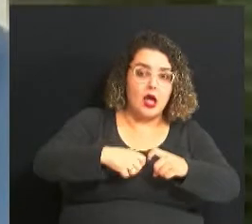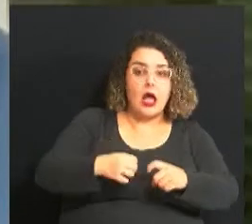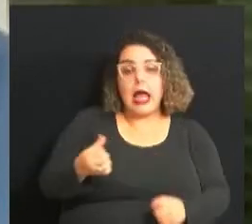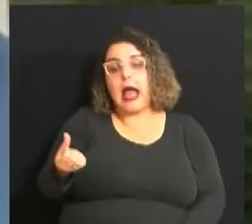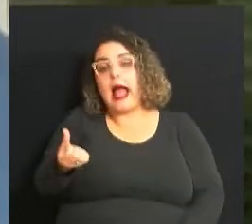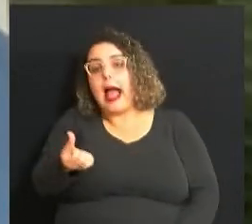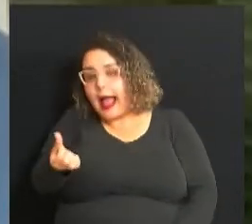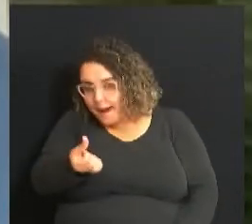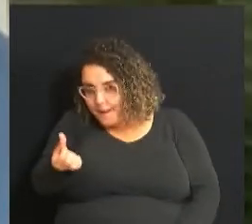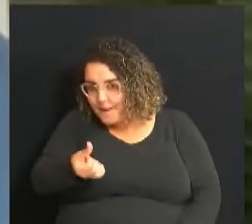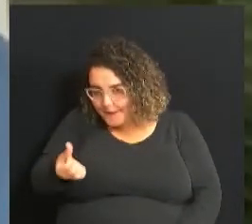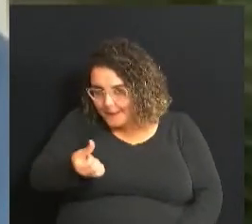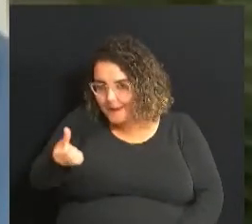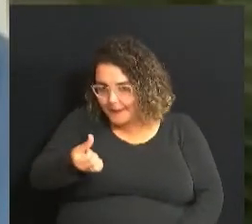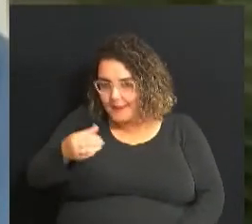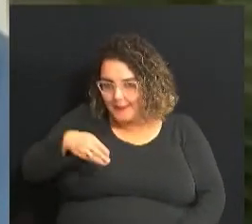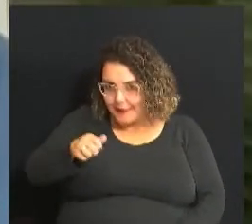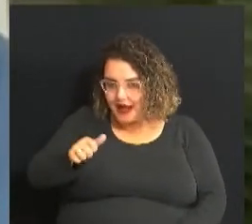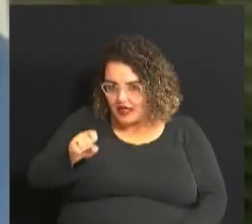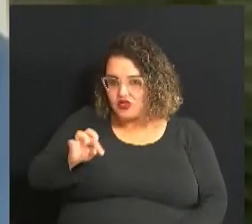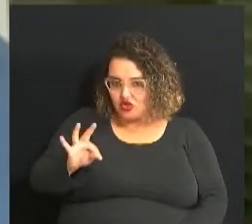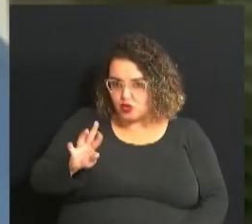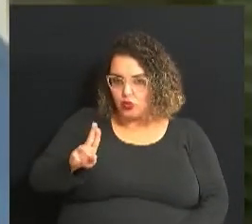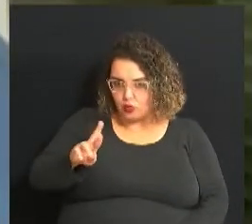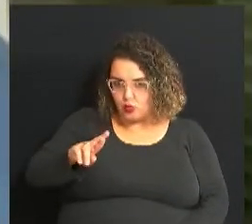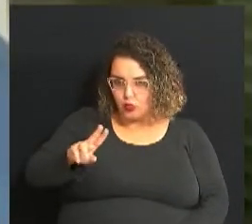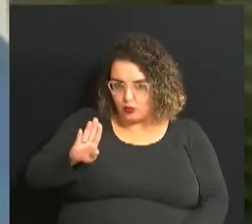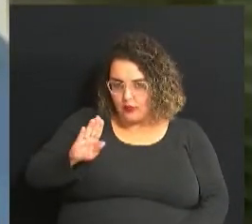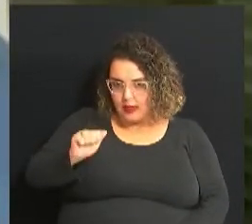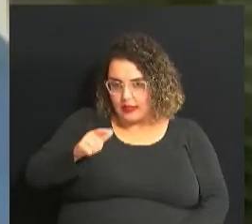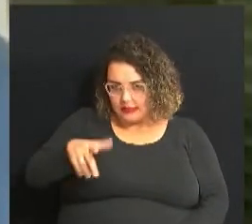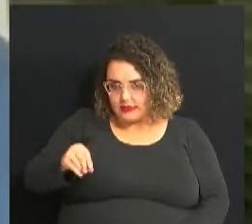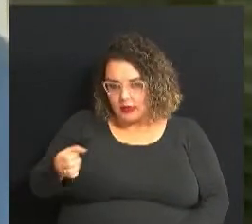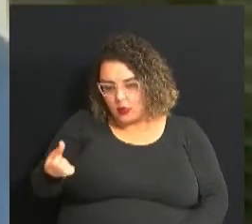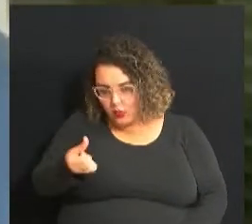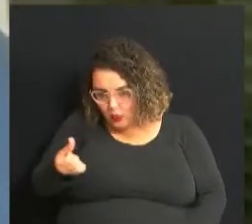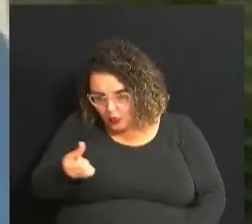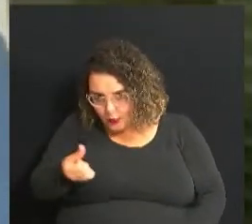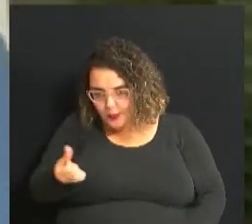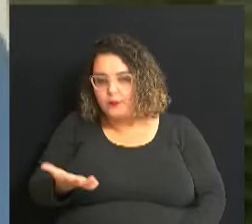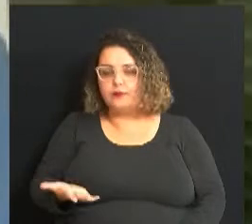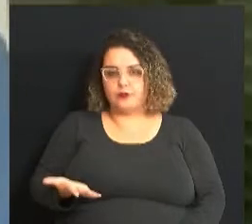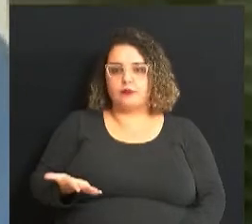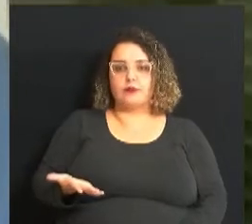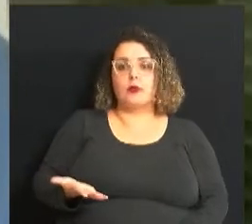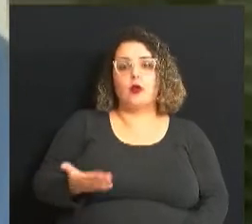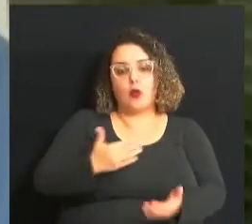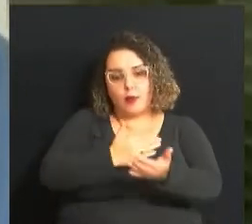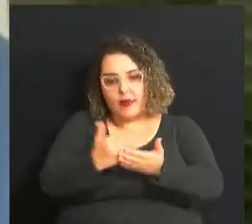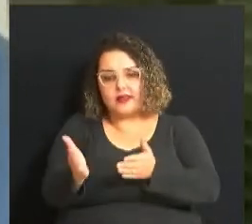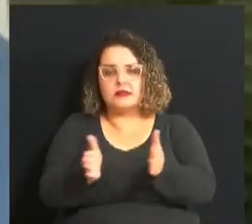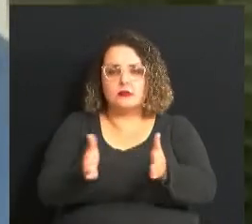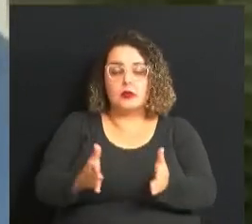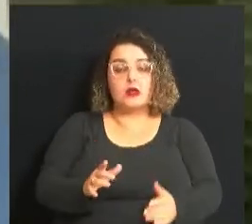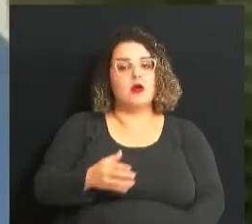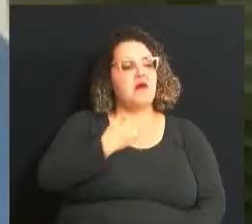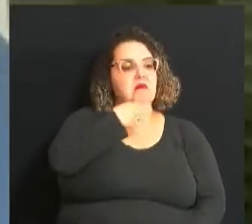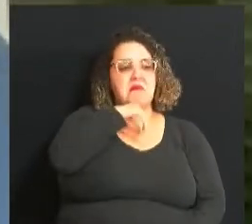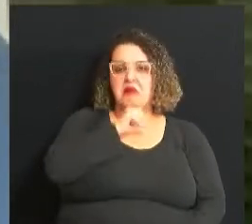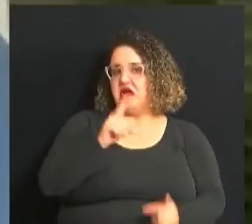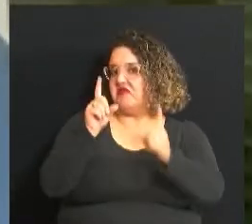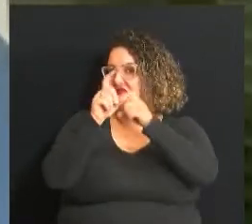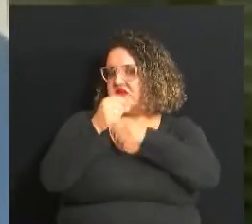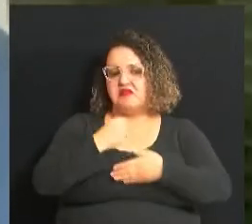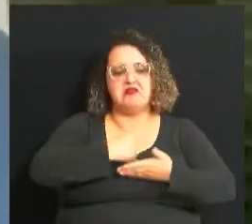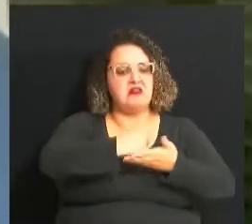a acontecer. Raramente o pai leva o menino ao urologista. Ele passa essa fase dos 12 aos 18,